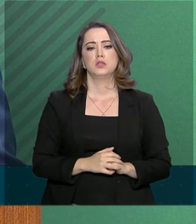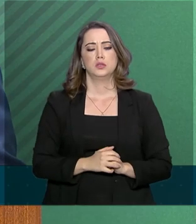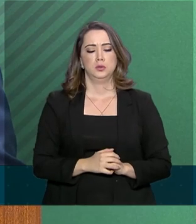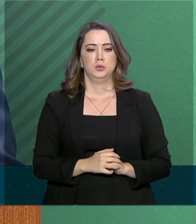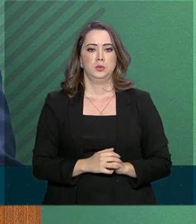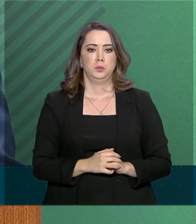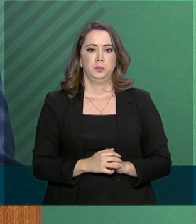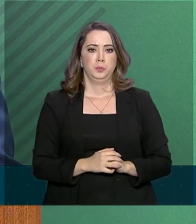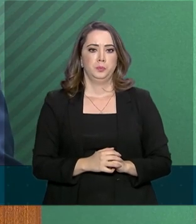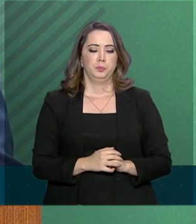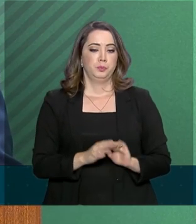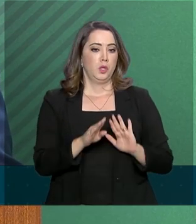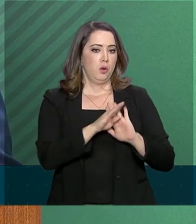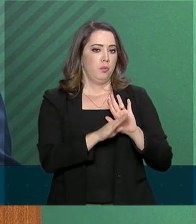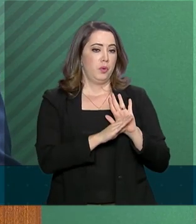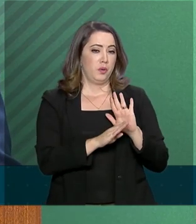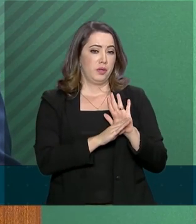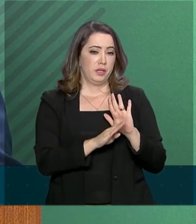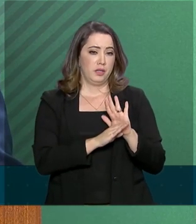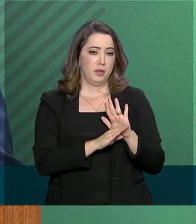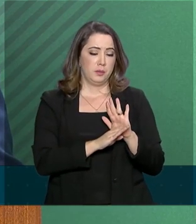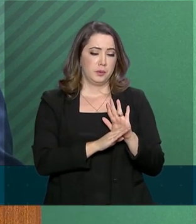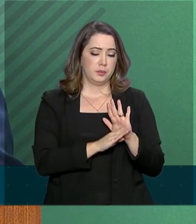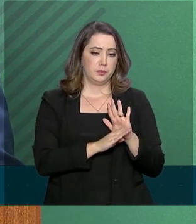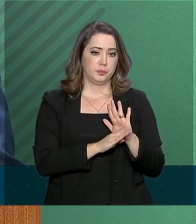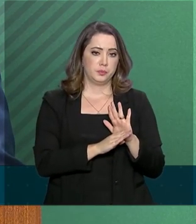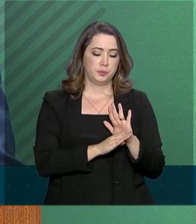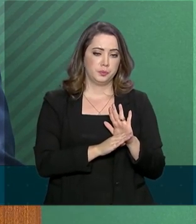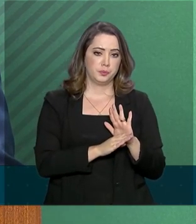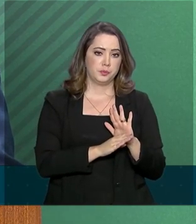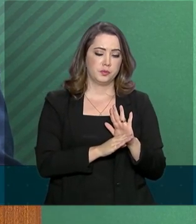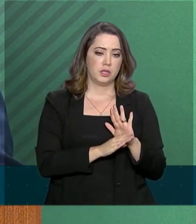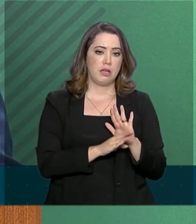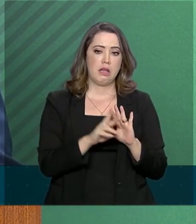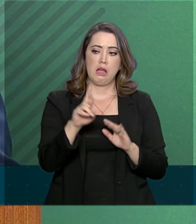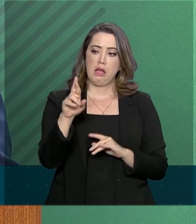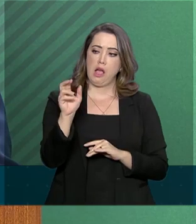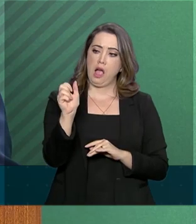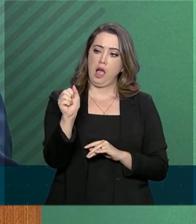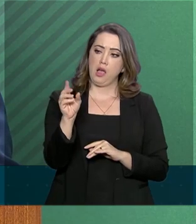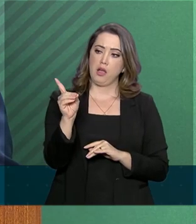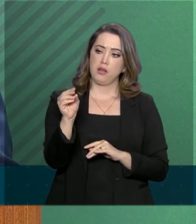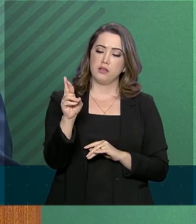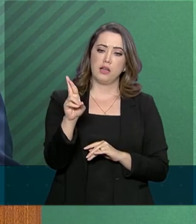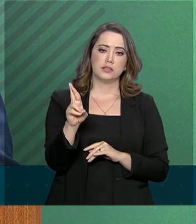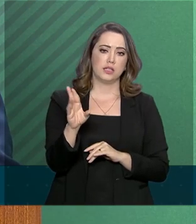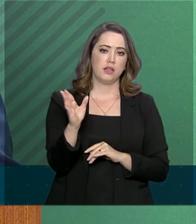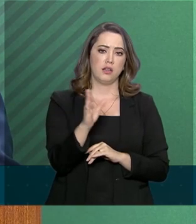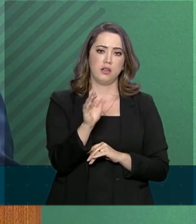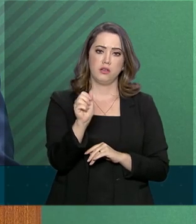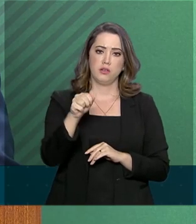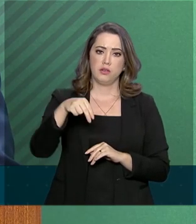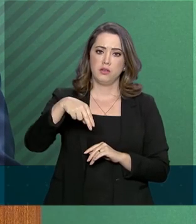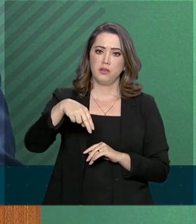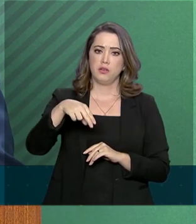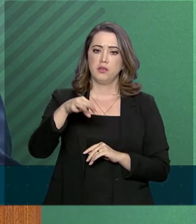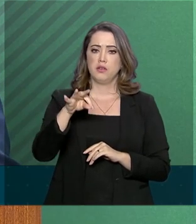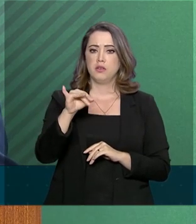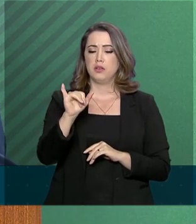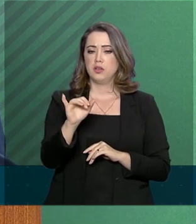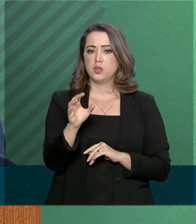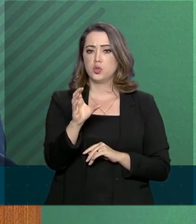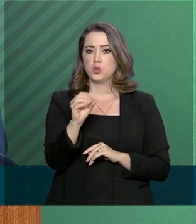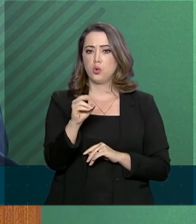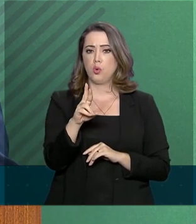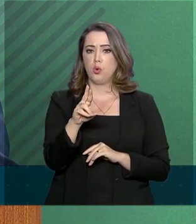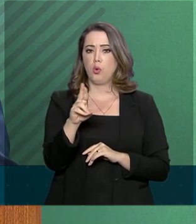radar anticorrupção iniciativa lançada em maio pelo ministério da infraestrutura em